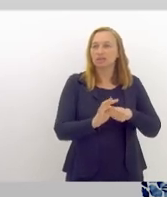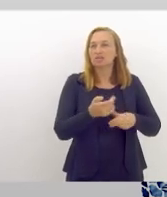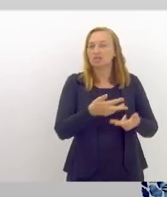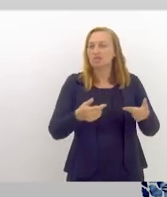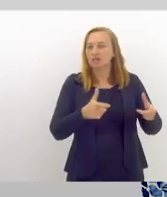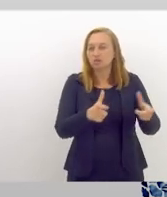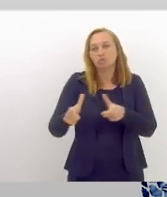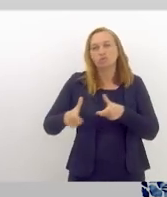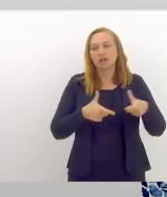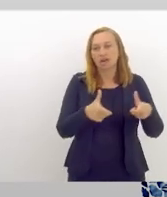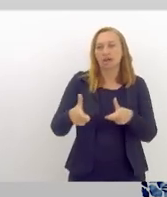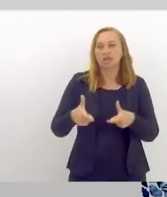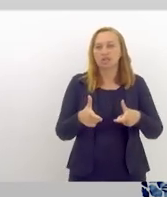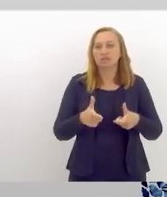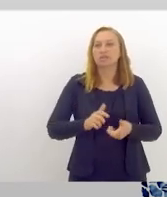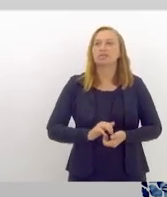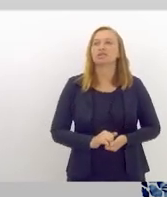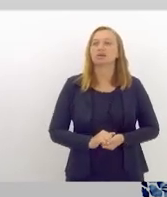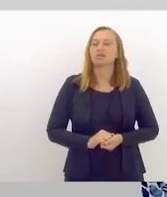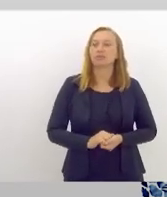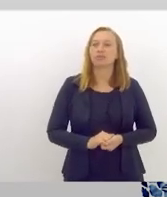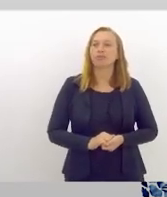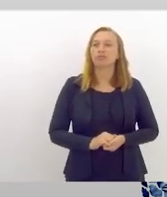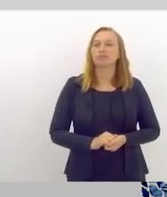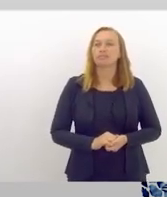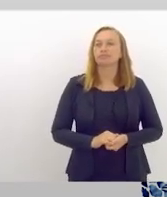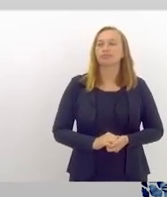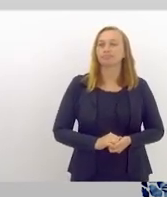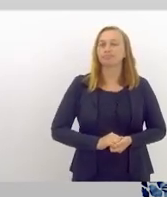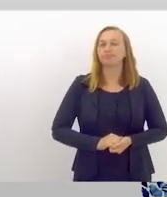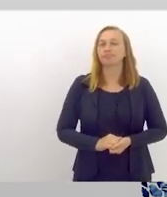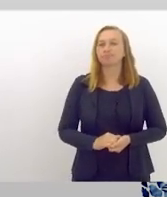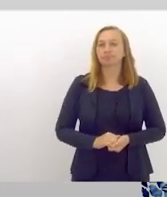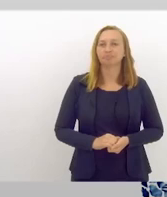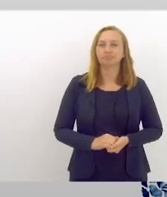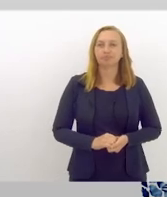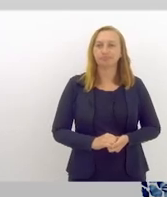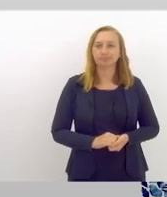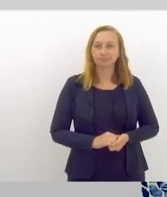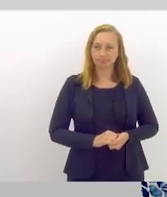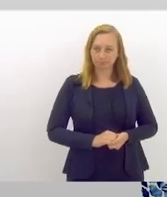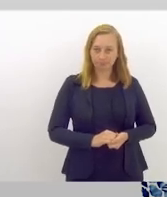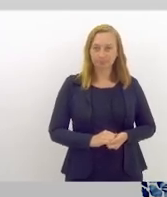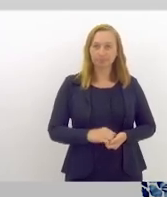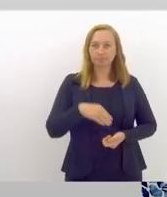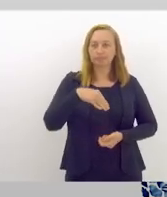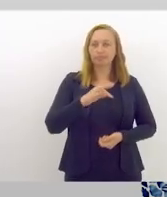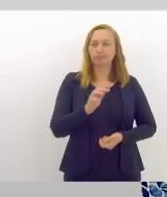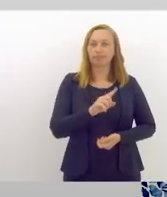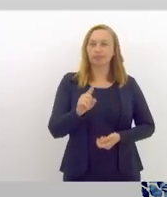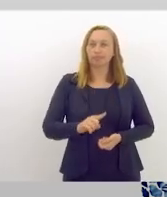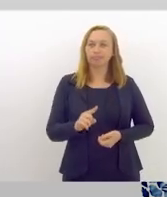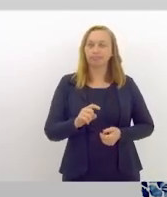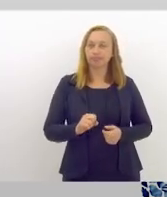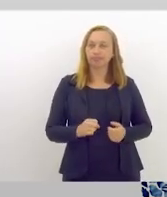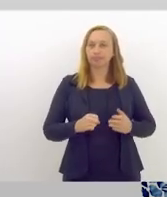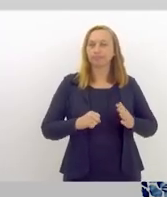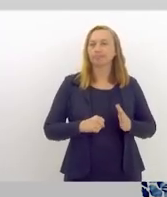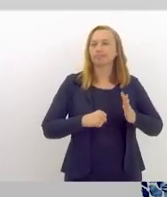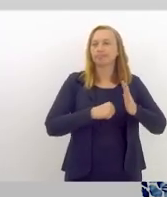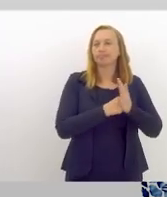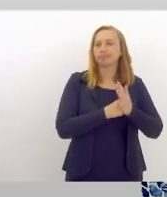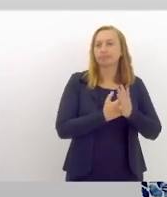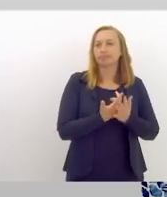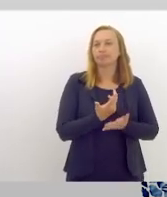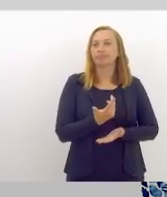a demanda de setores de da oferta de setores né Vamos lá e finalmente a partir dessa última